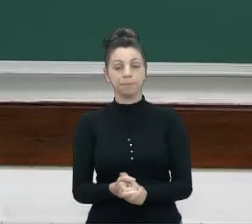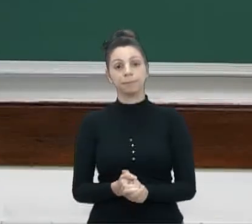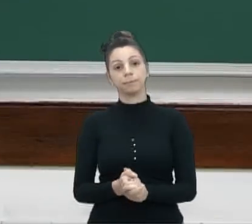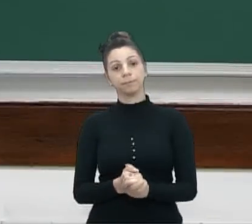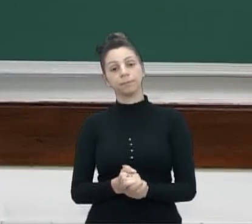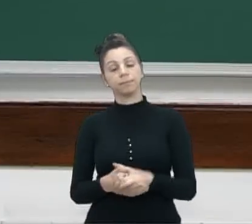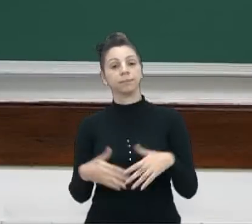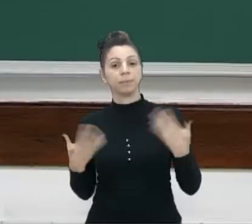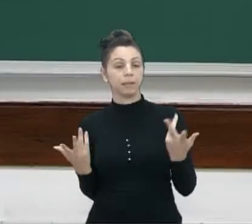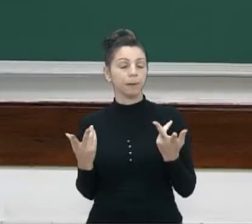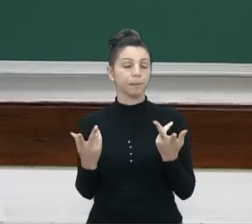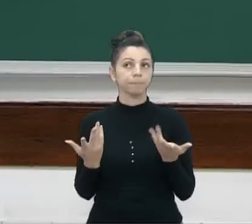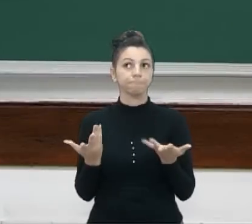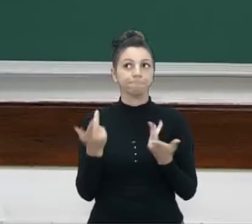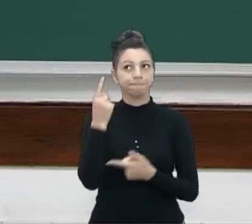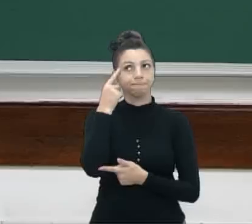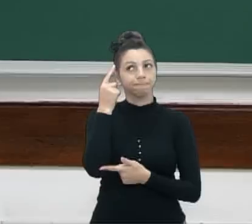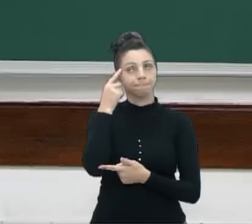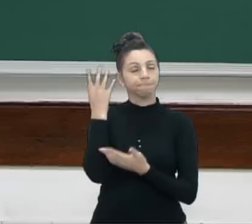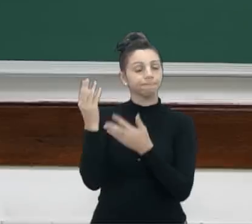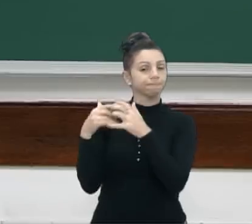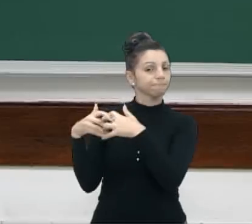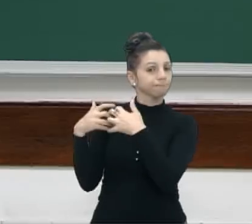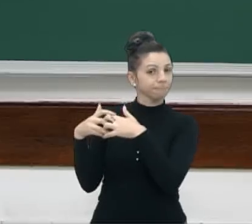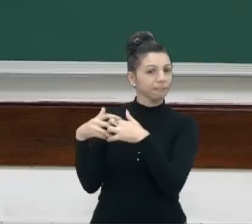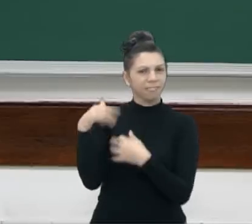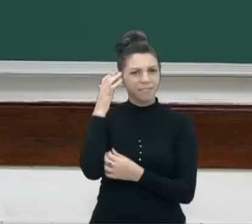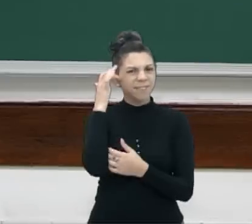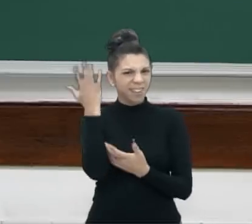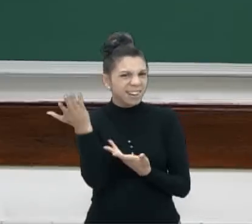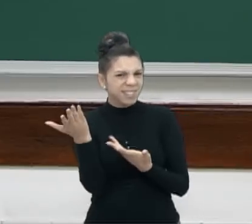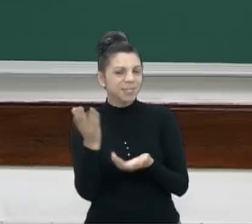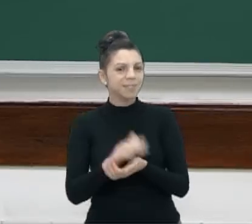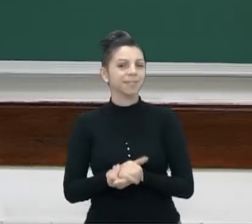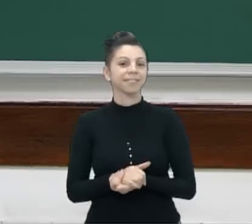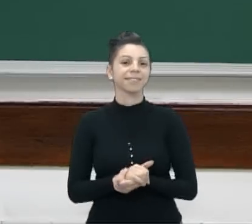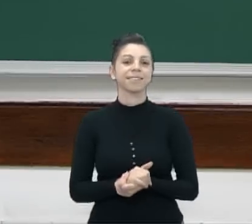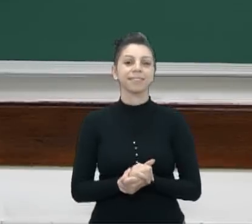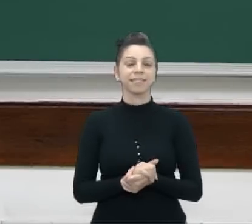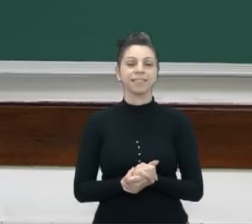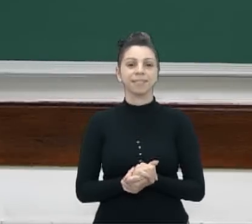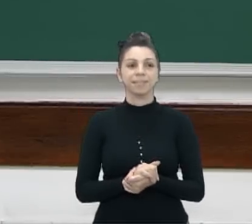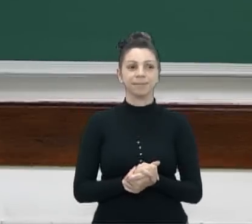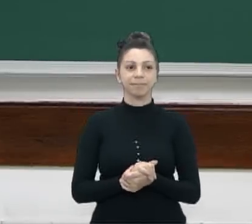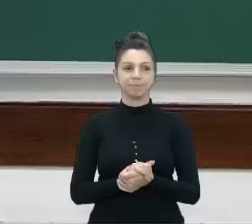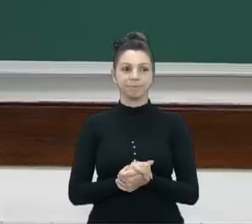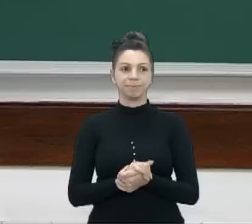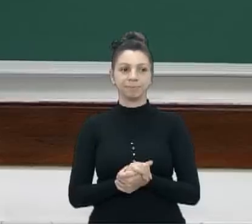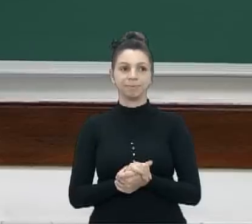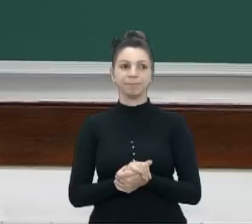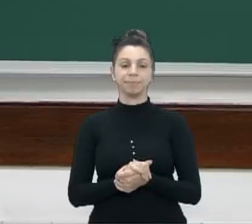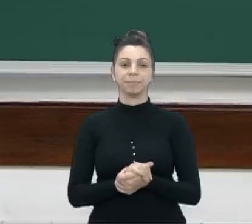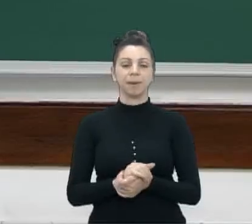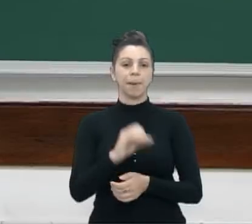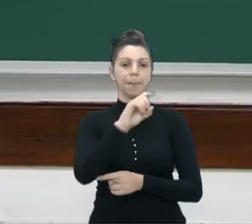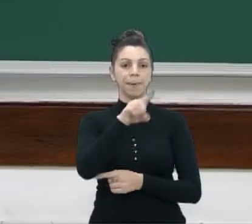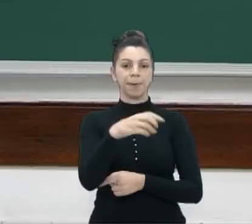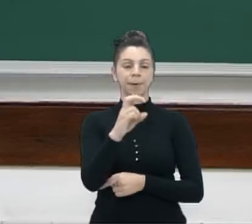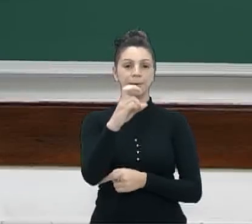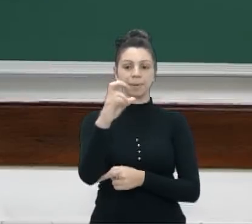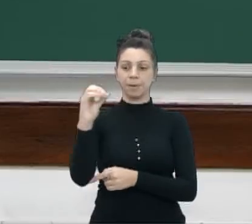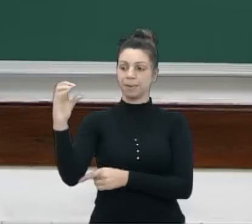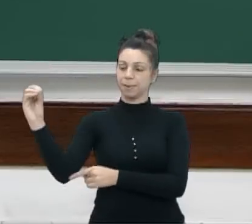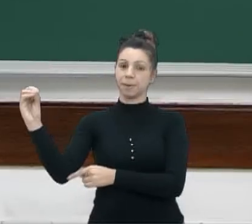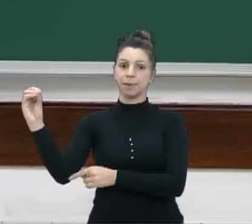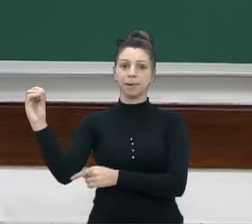Bom, seguindo essa linha de pensamento, ficou bem fácil, né? Para o 500 milésimos. 500 milésimos. Não terminou